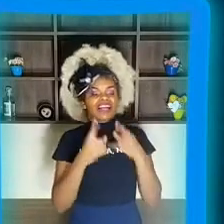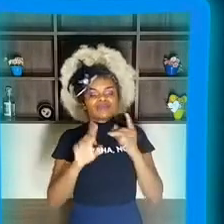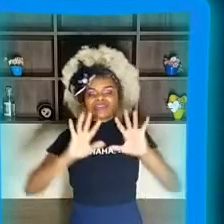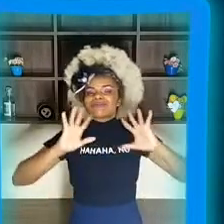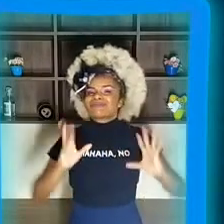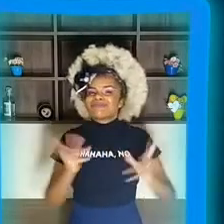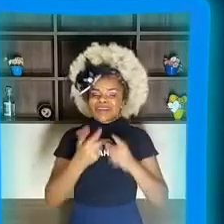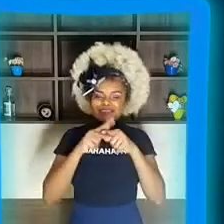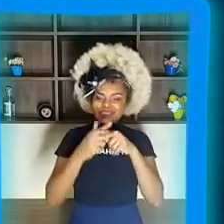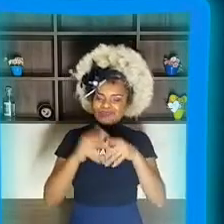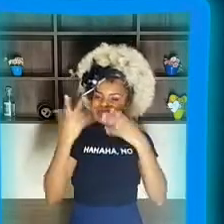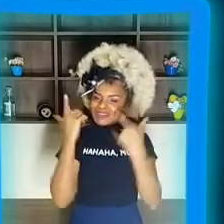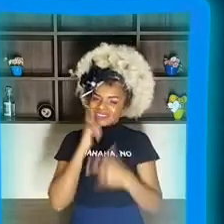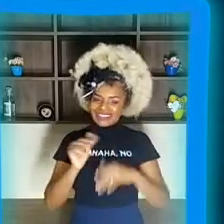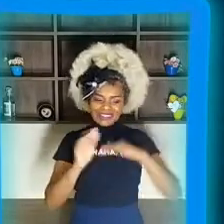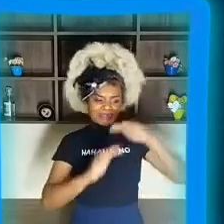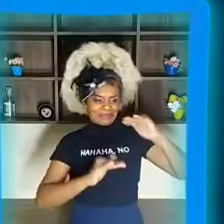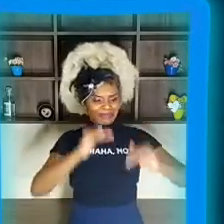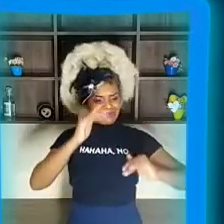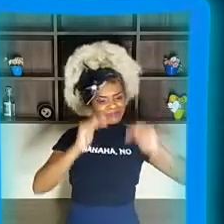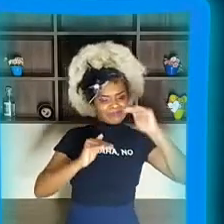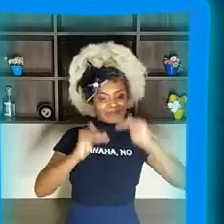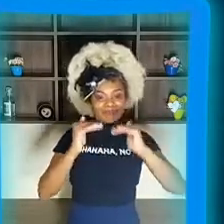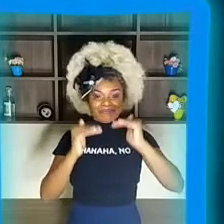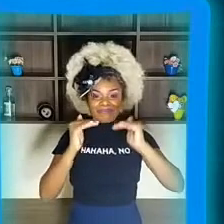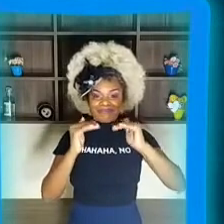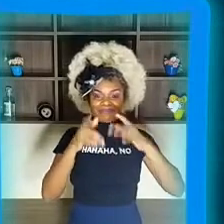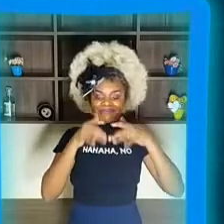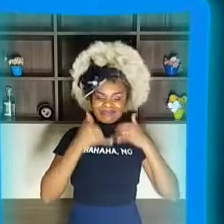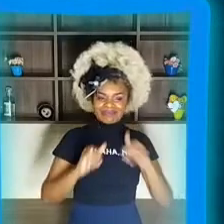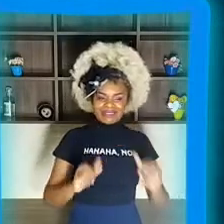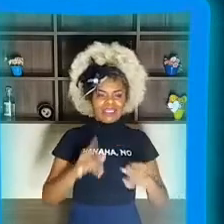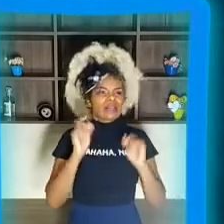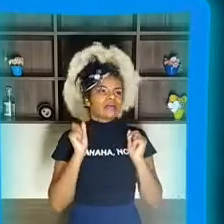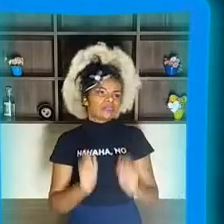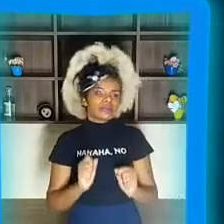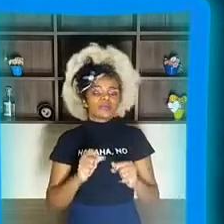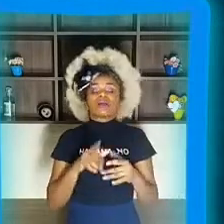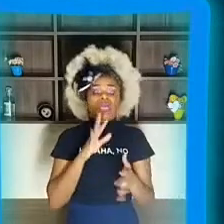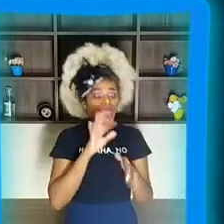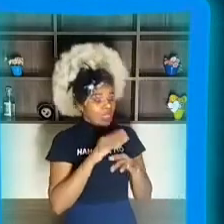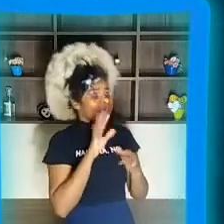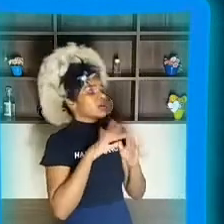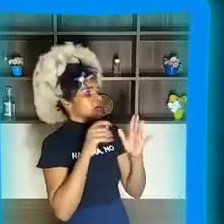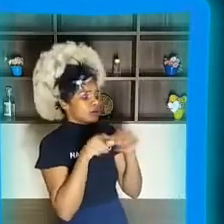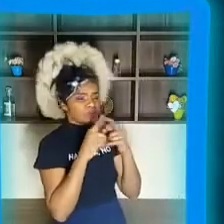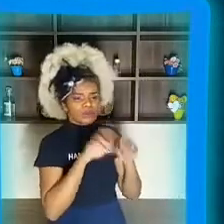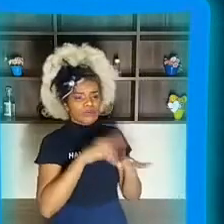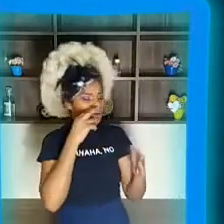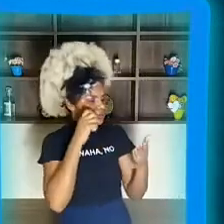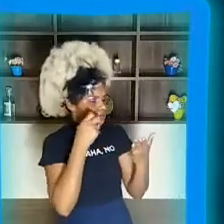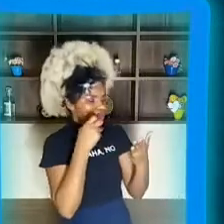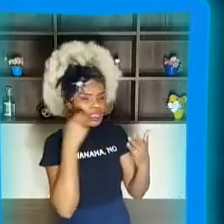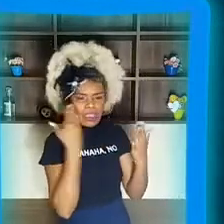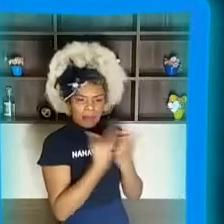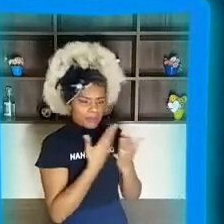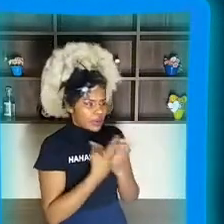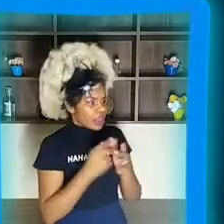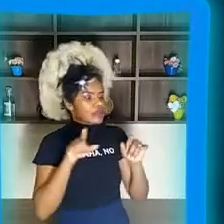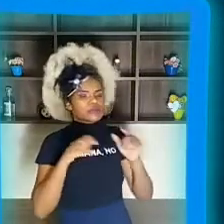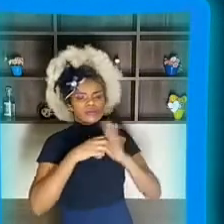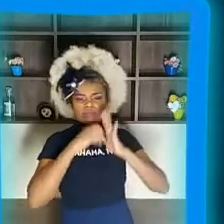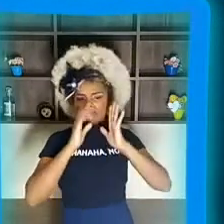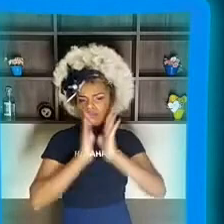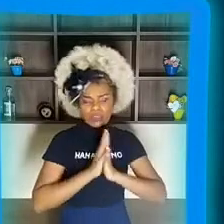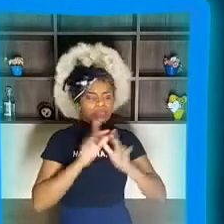isso. É verdade, sem dúvida. Sintoniza, pode ser uma prece, pode ser um estudo, é tudo ao mesmo tempo. Sim, é verdade. A música é uma